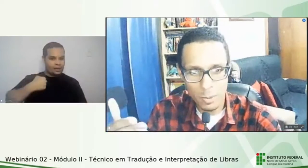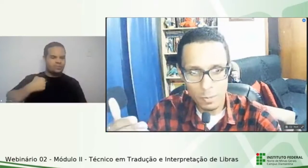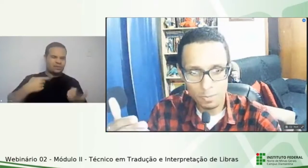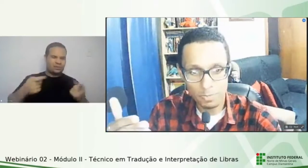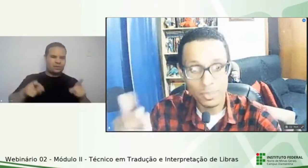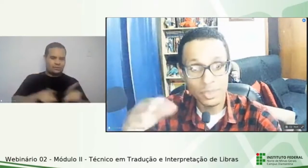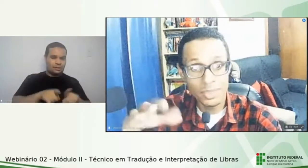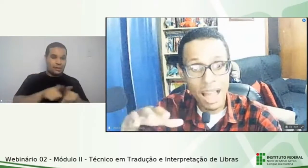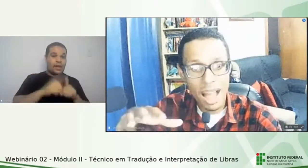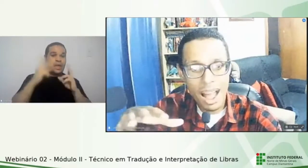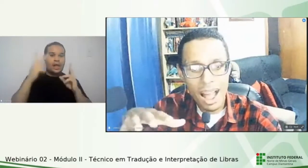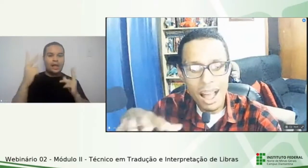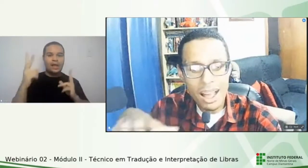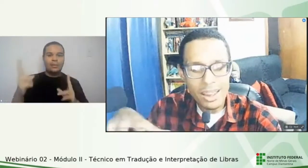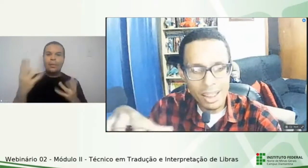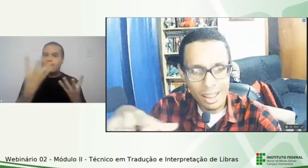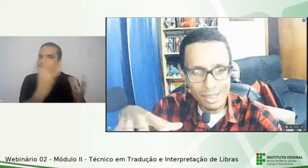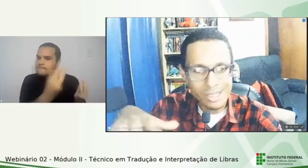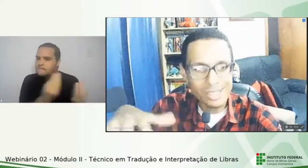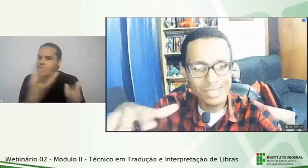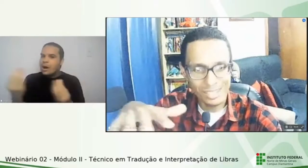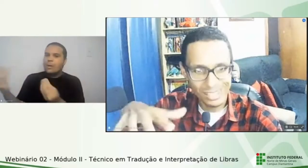interpretação